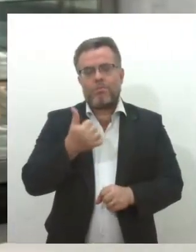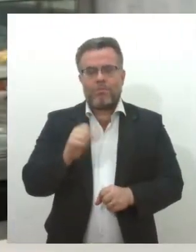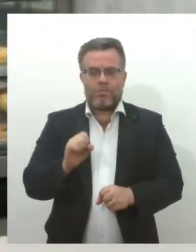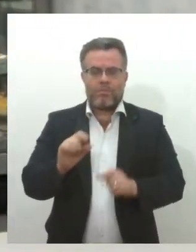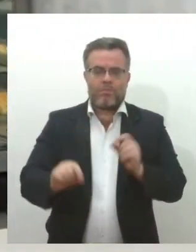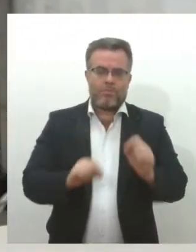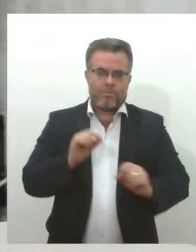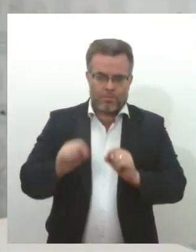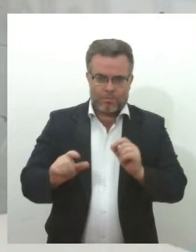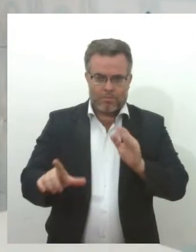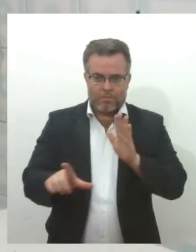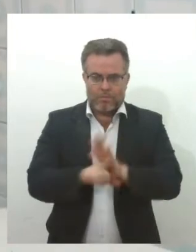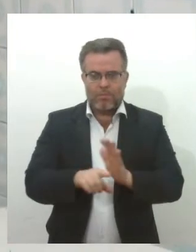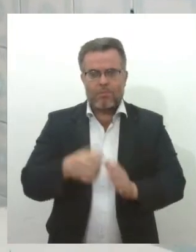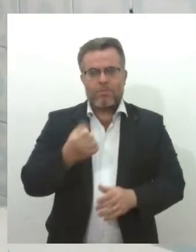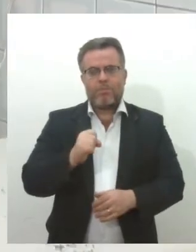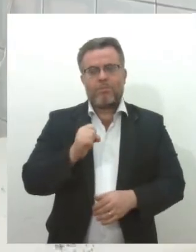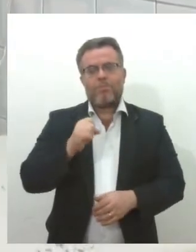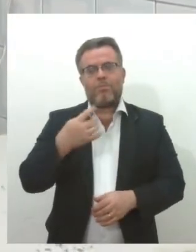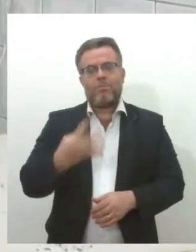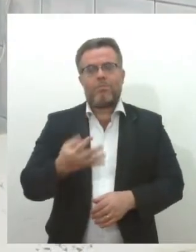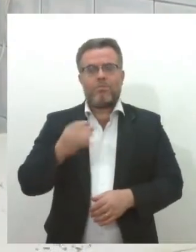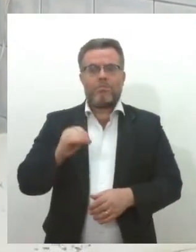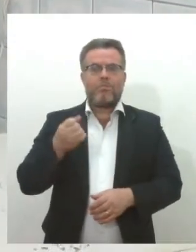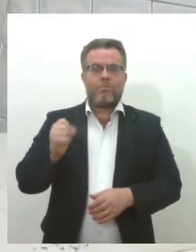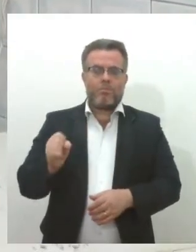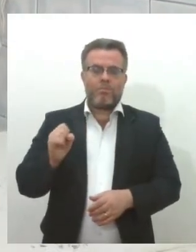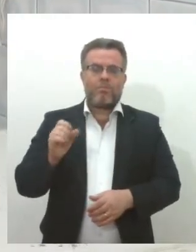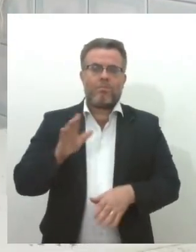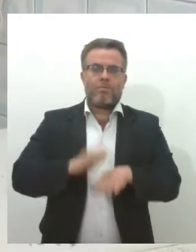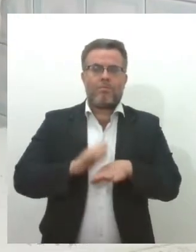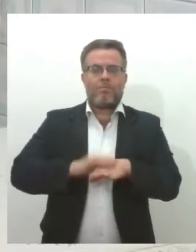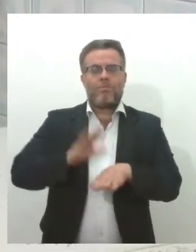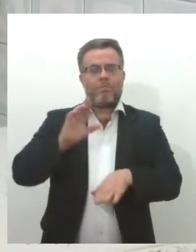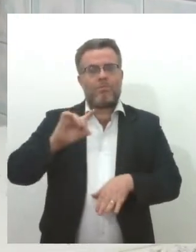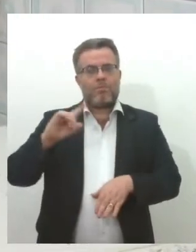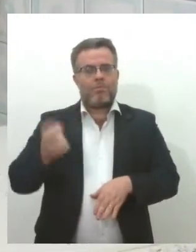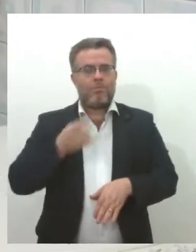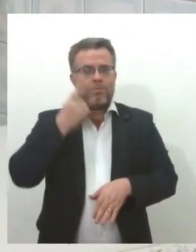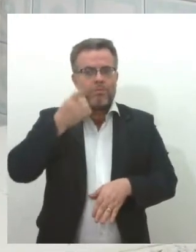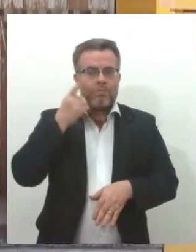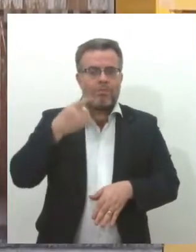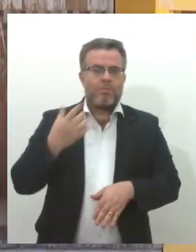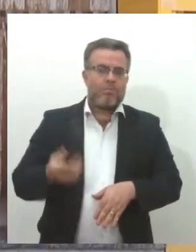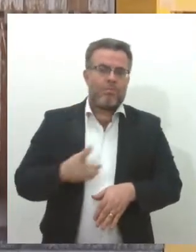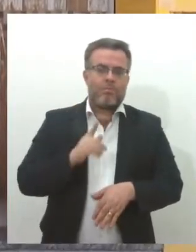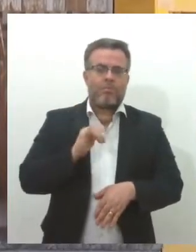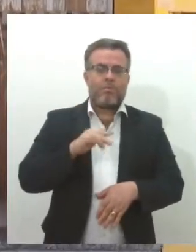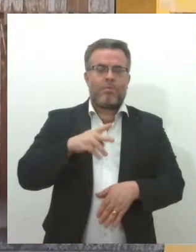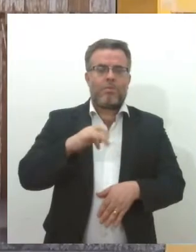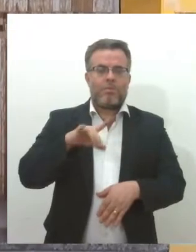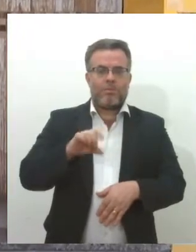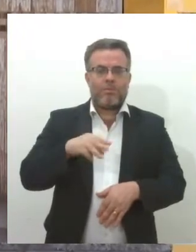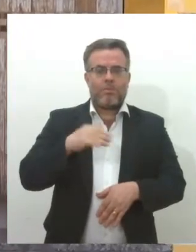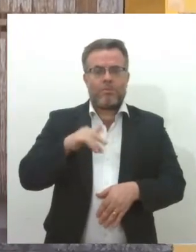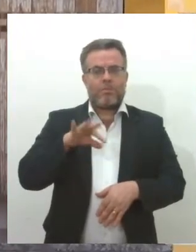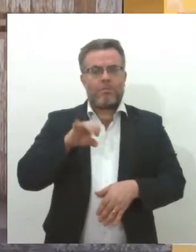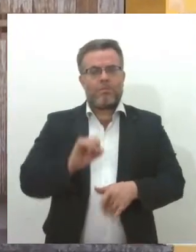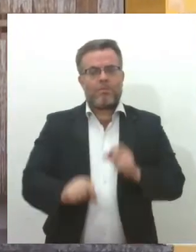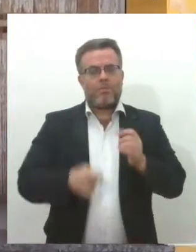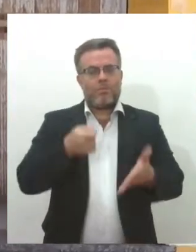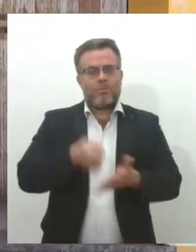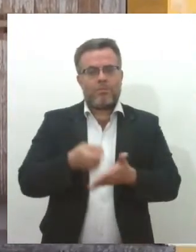a lei 8408 de autoria do ex-deputado Estadual moritos Matos obriga estabelecimentos